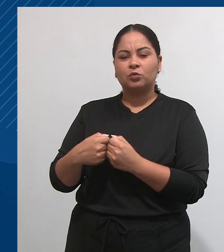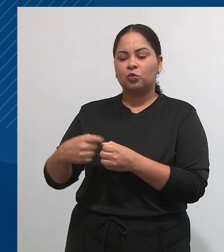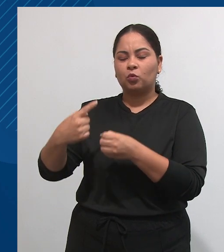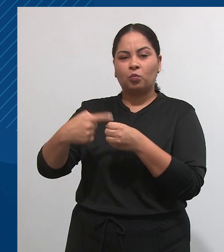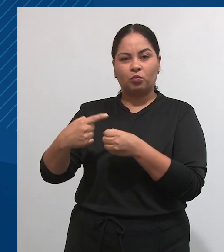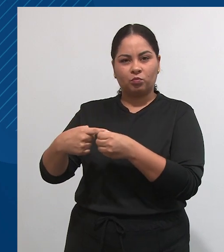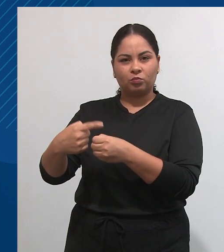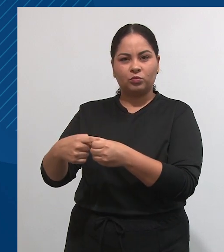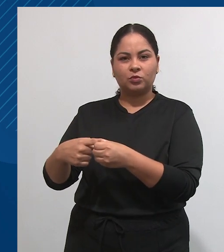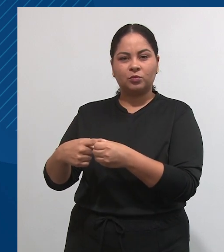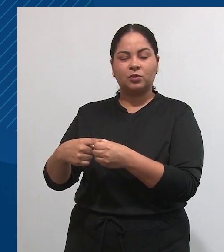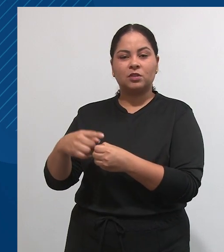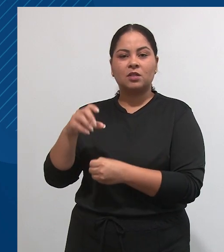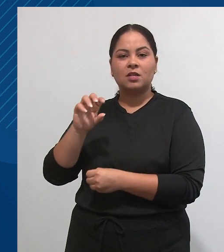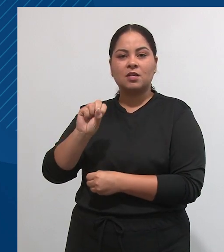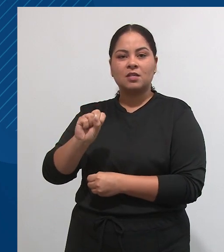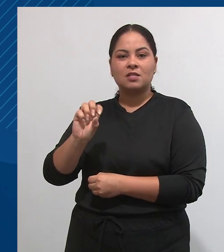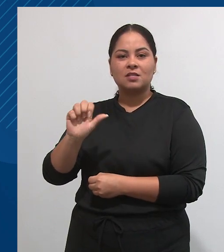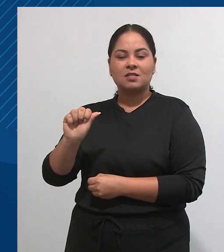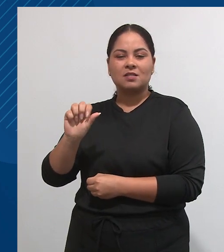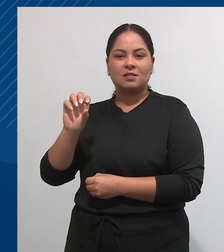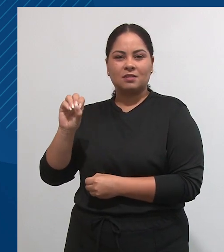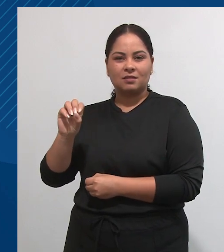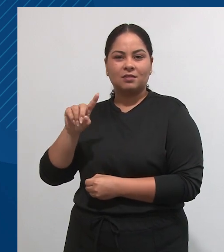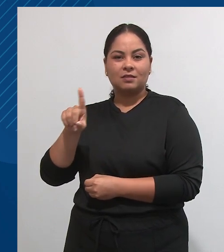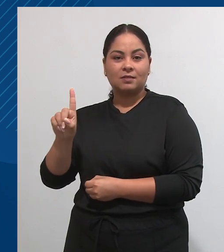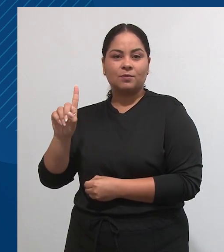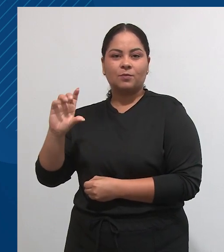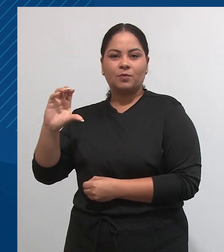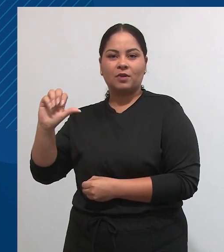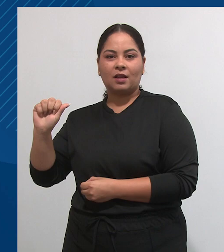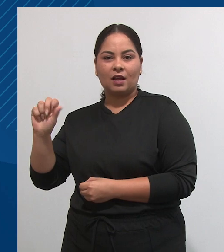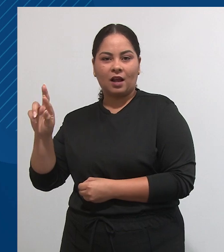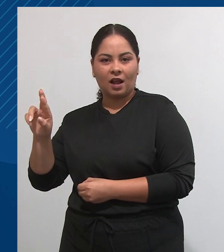São Carlos, aí tem o Jamari.